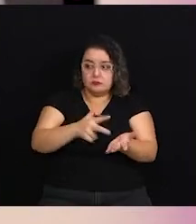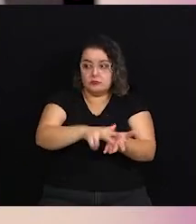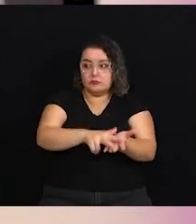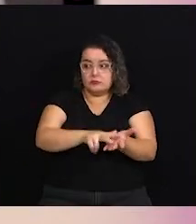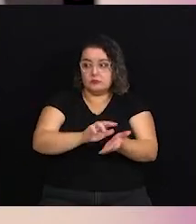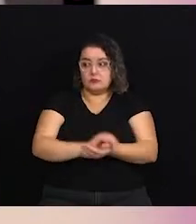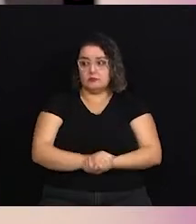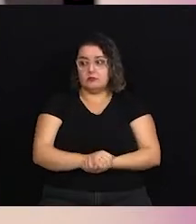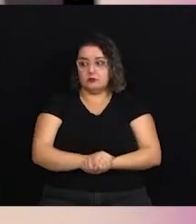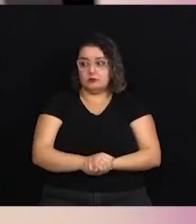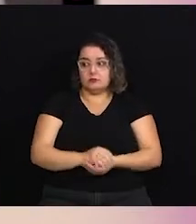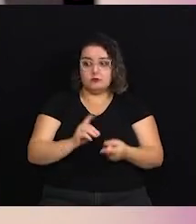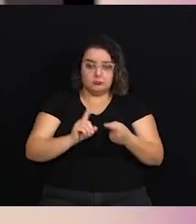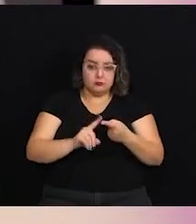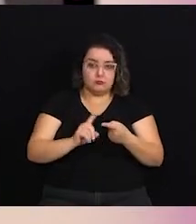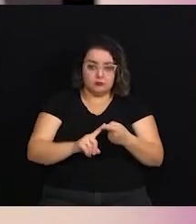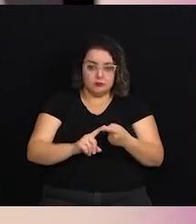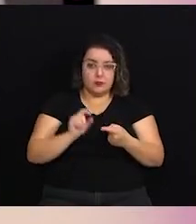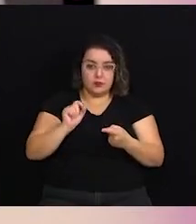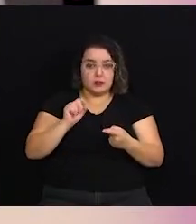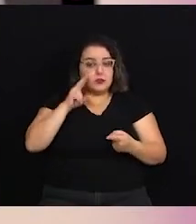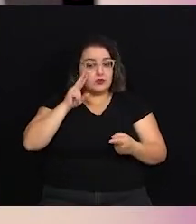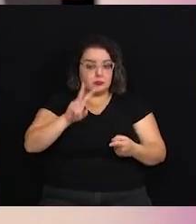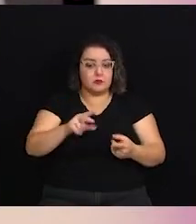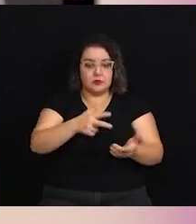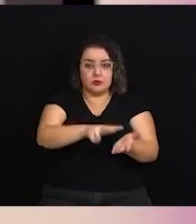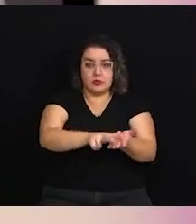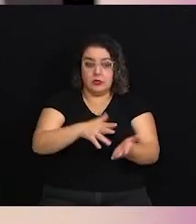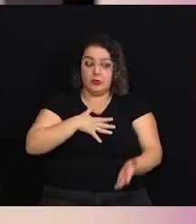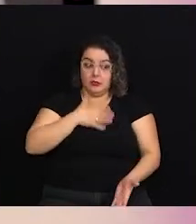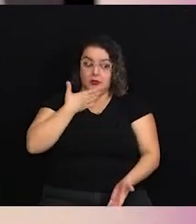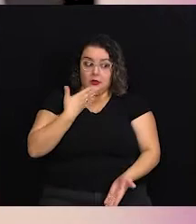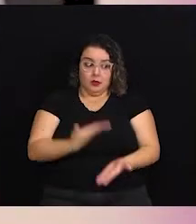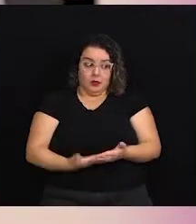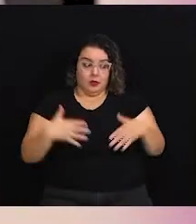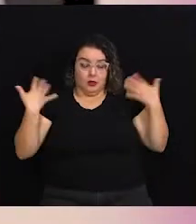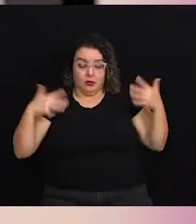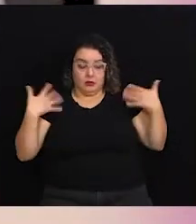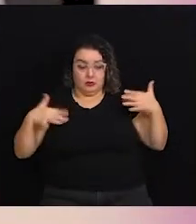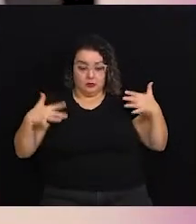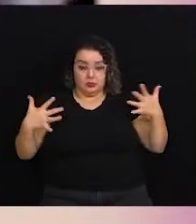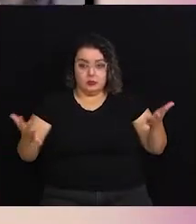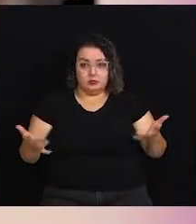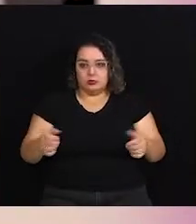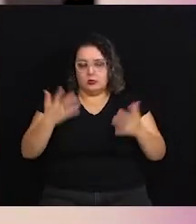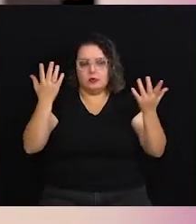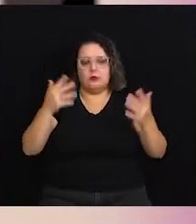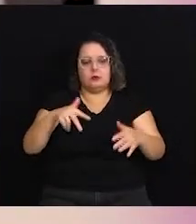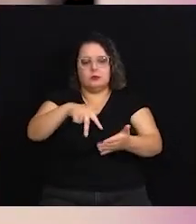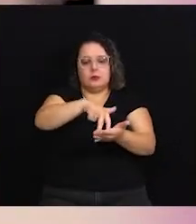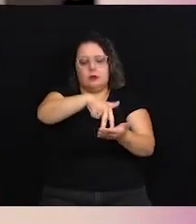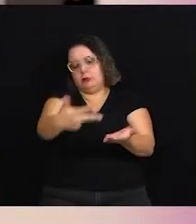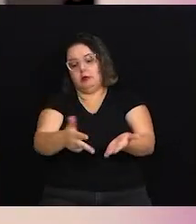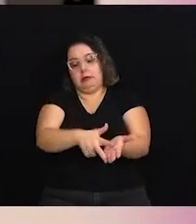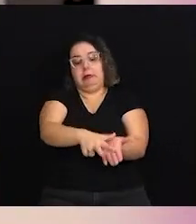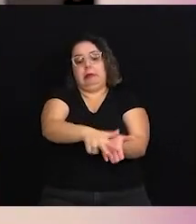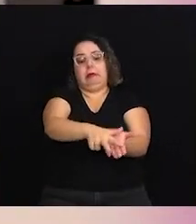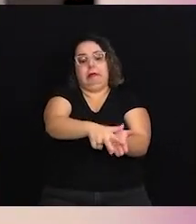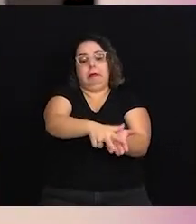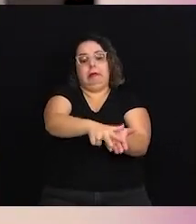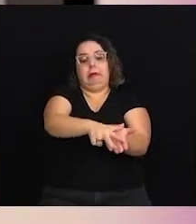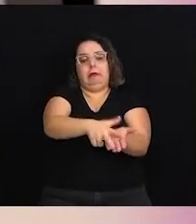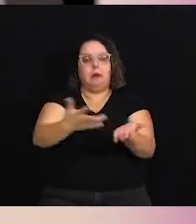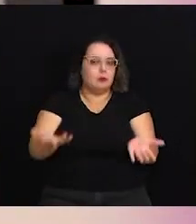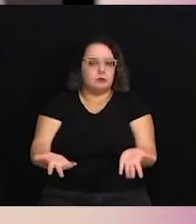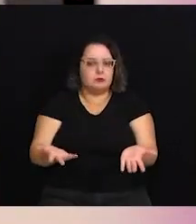olha número um quem já viu uma convulsão ela assusta assim assusta porque do nada uma pessoa cai no chão começa a